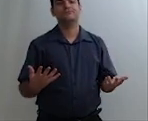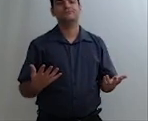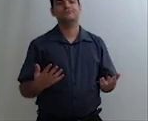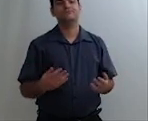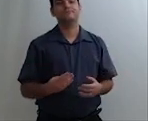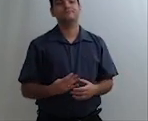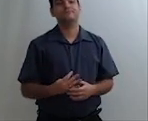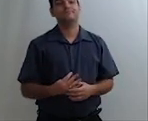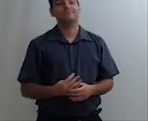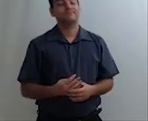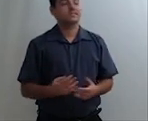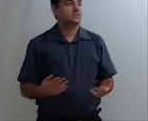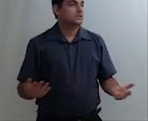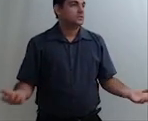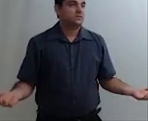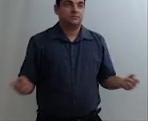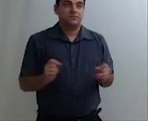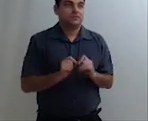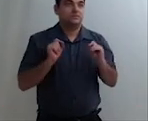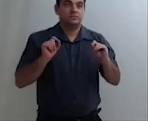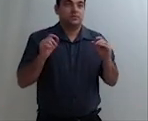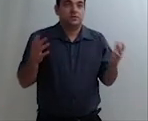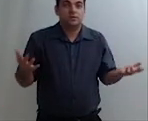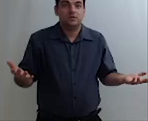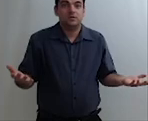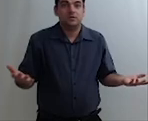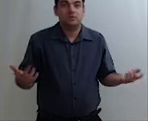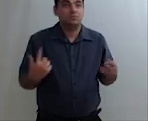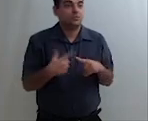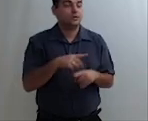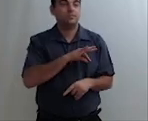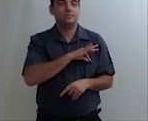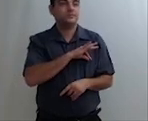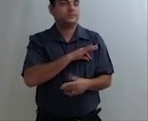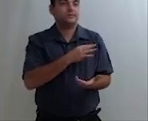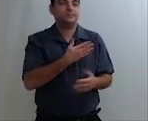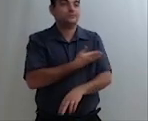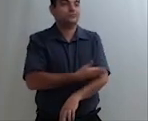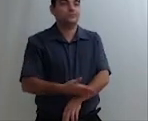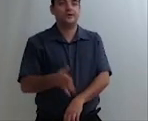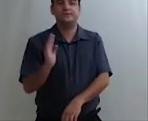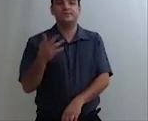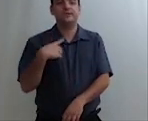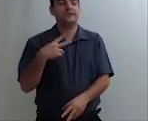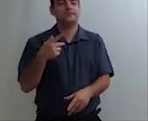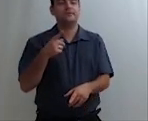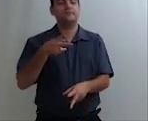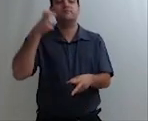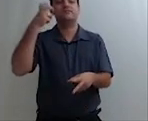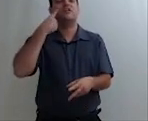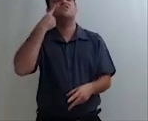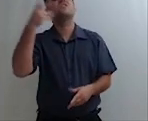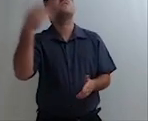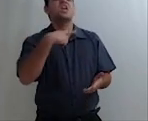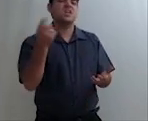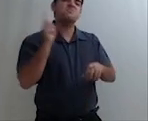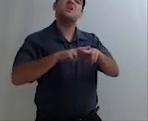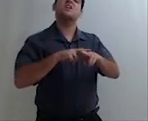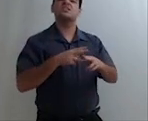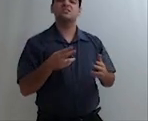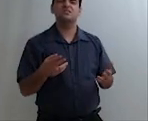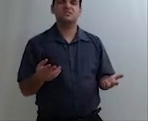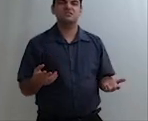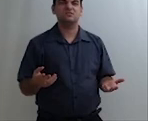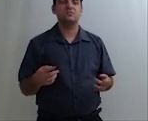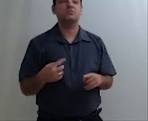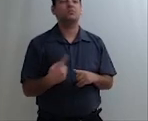máxima né que as autoridades policiais têm uma tendência a fazer que está eh colocada historicamente